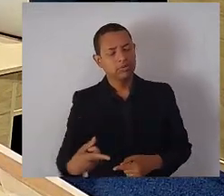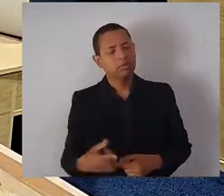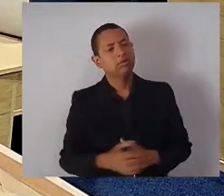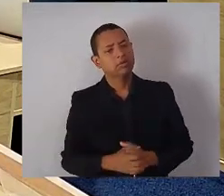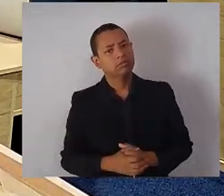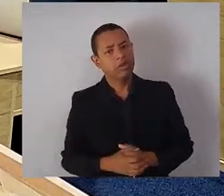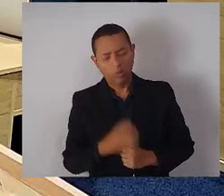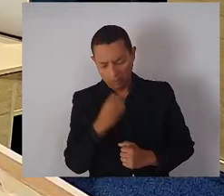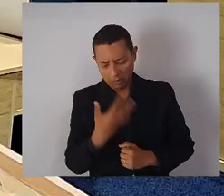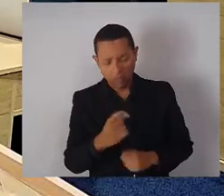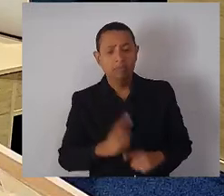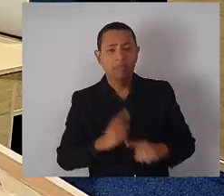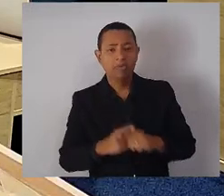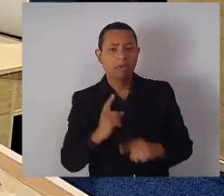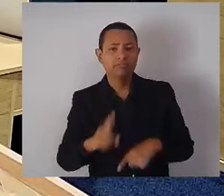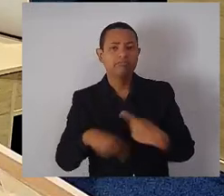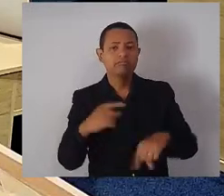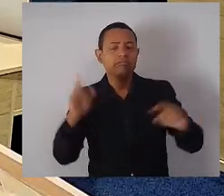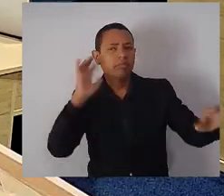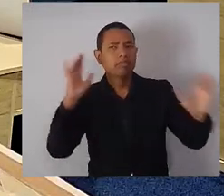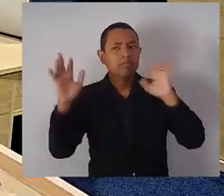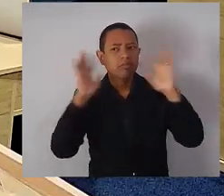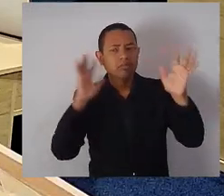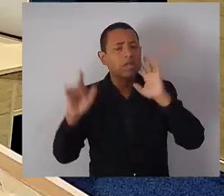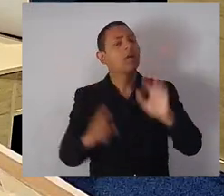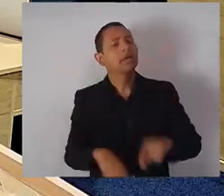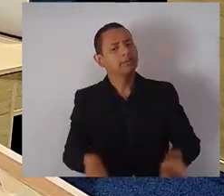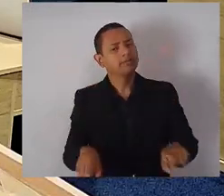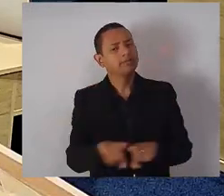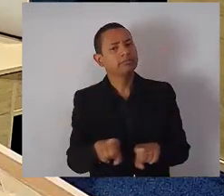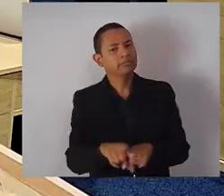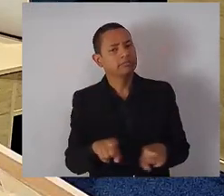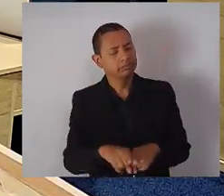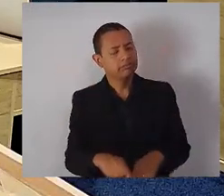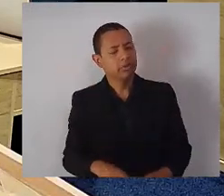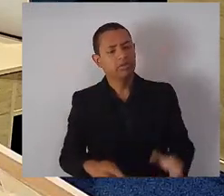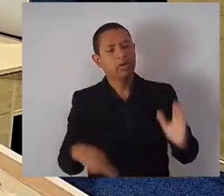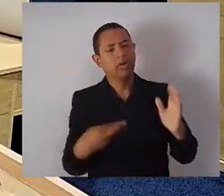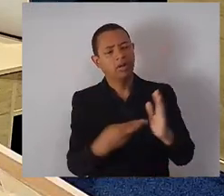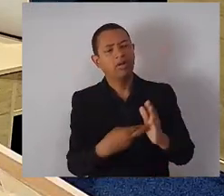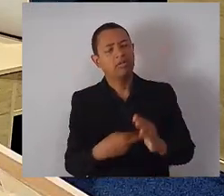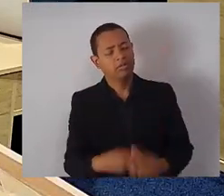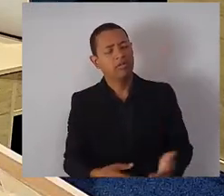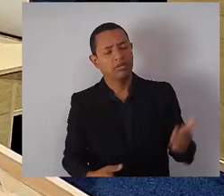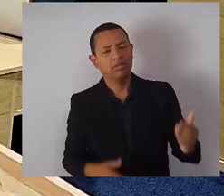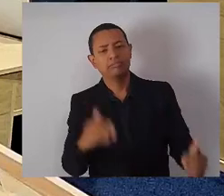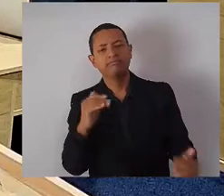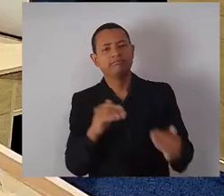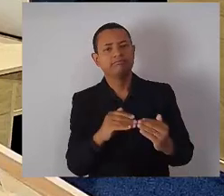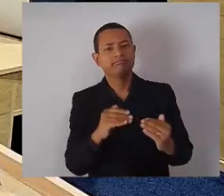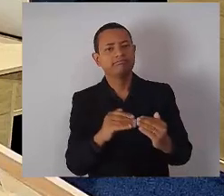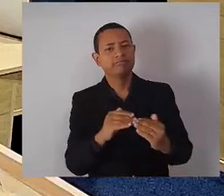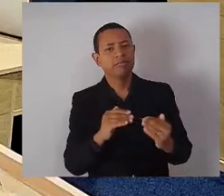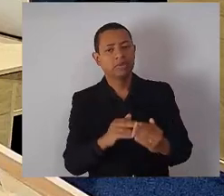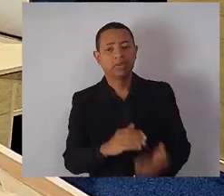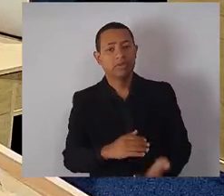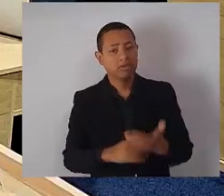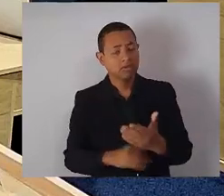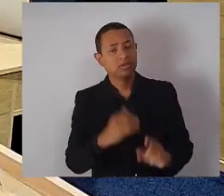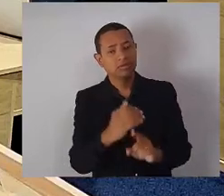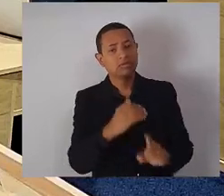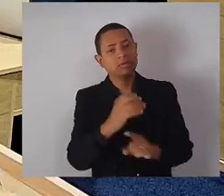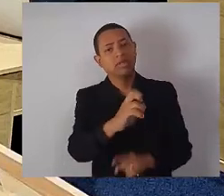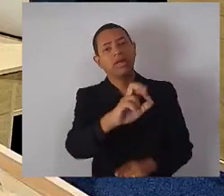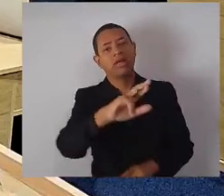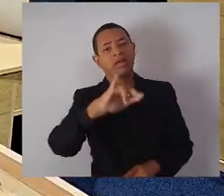pude refletir no caso, e já adianto que vou acompanhar o relator e acompanho também o desembargador Érico,